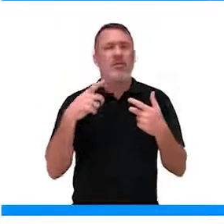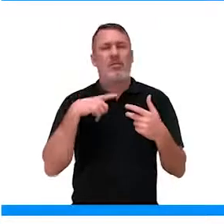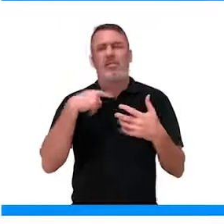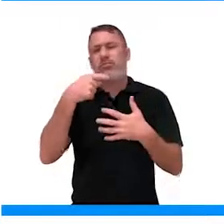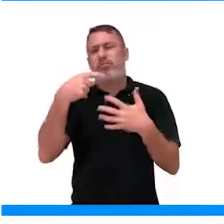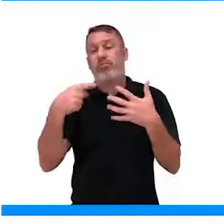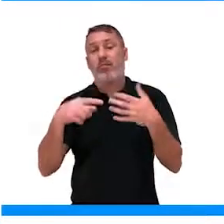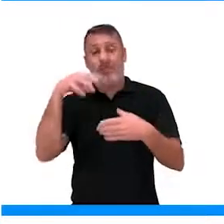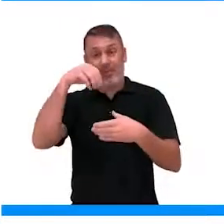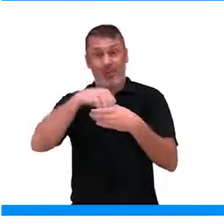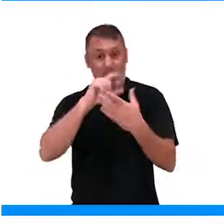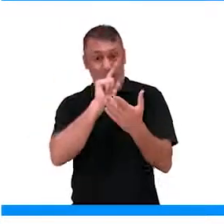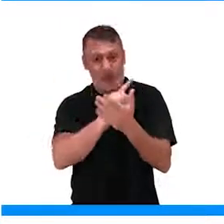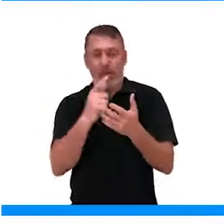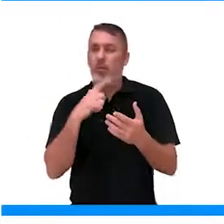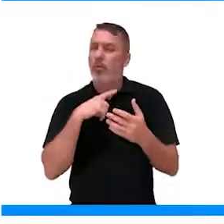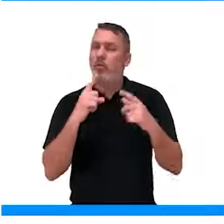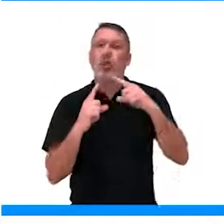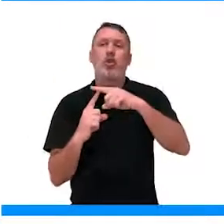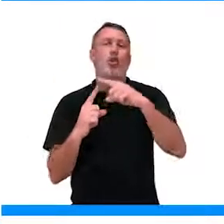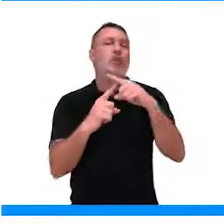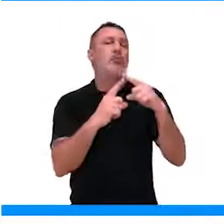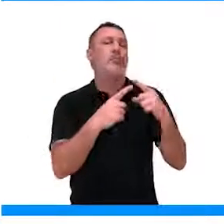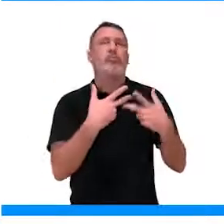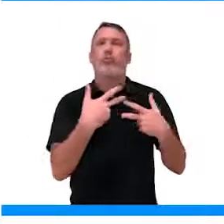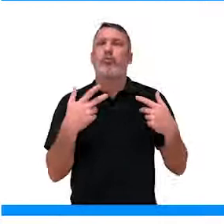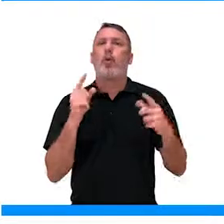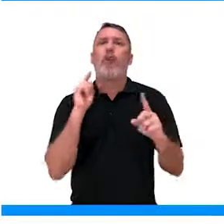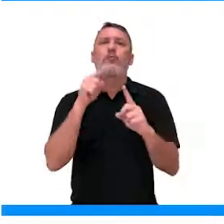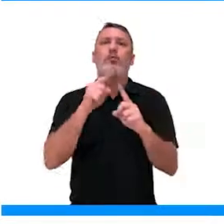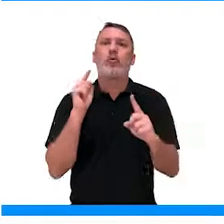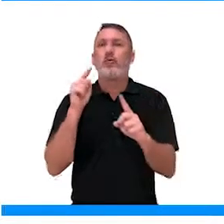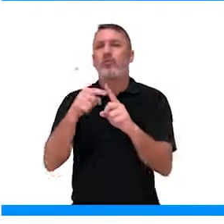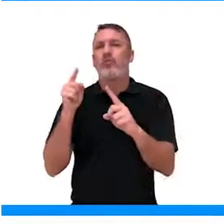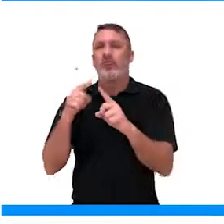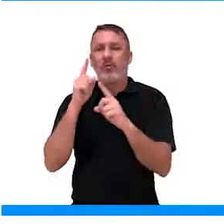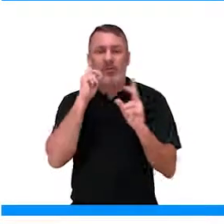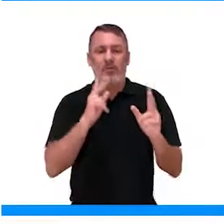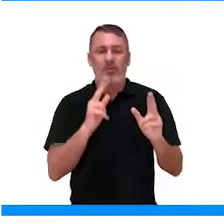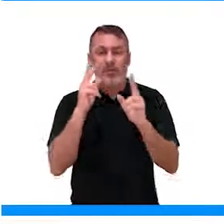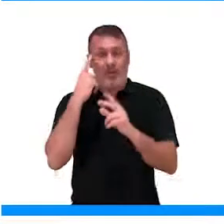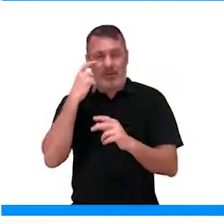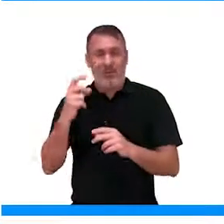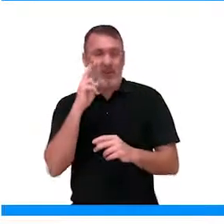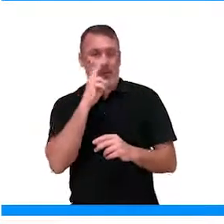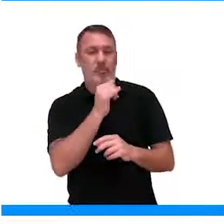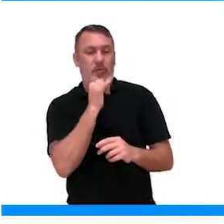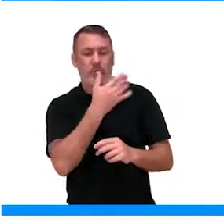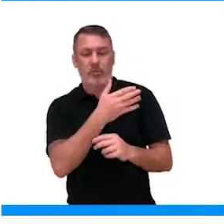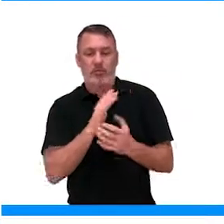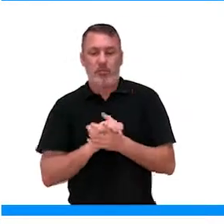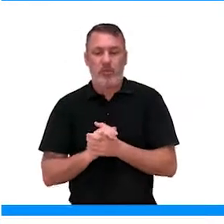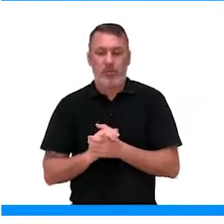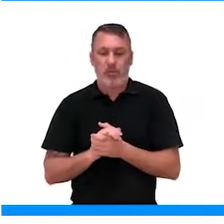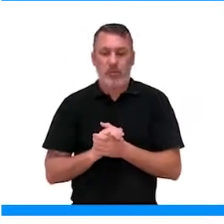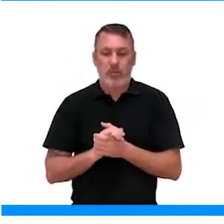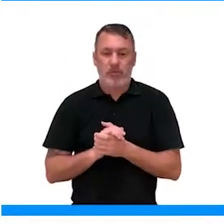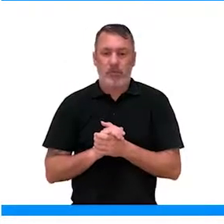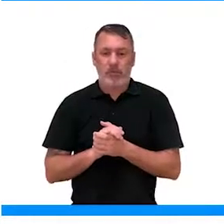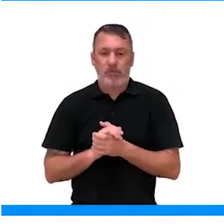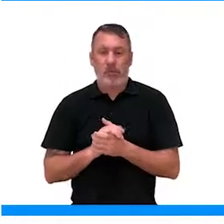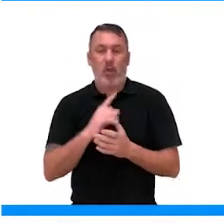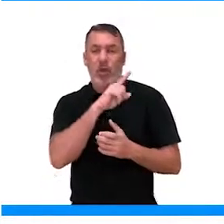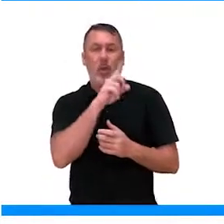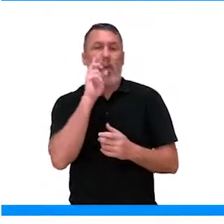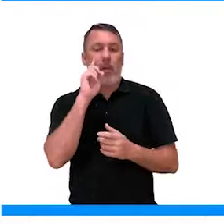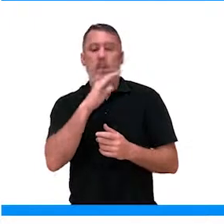textual. Então, dentro de um jornal, eu posso ter outros gêneros textuais, né? Olha que interessante. Então, aqui